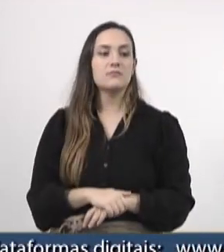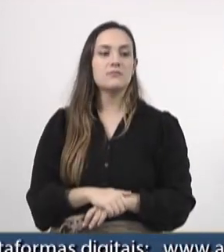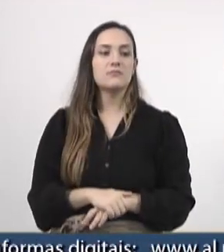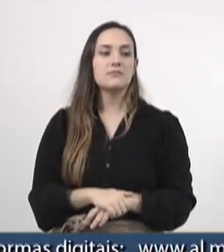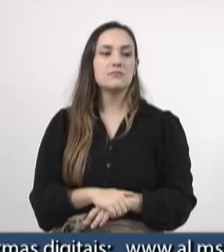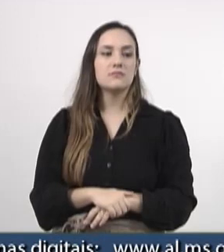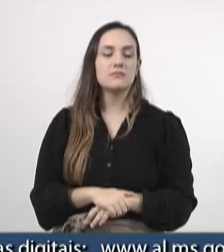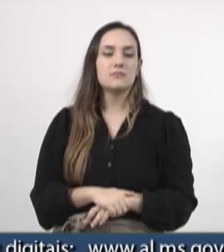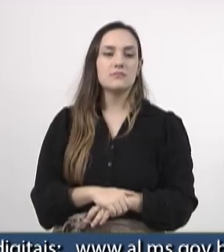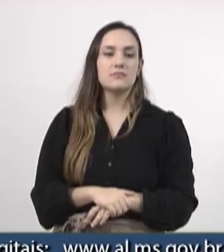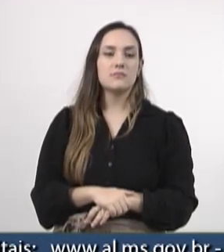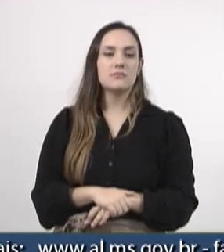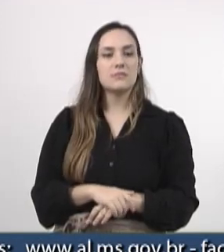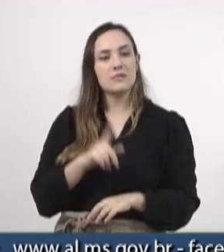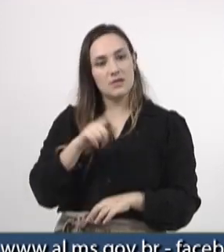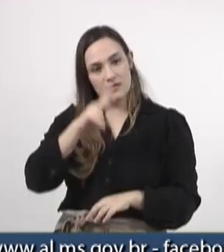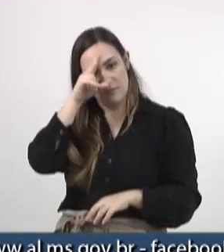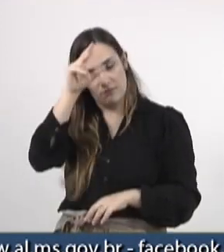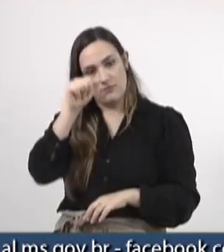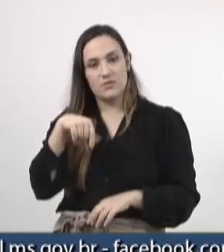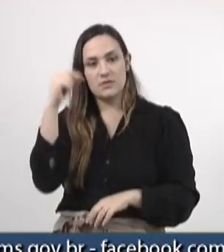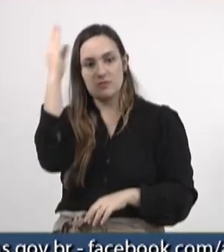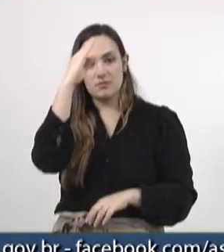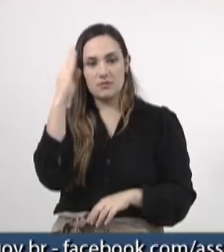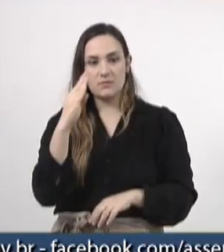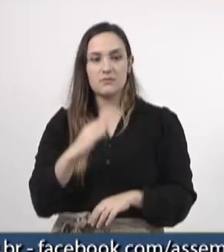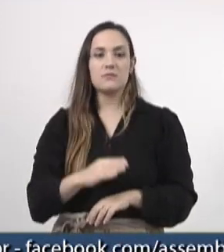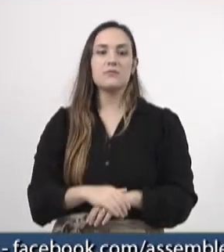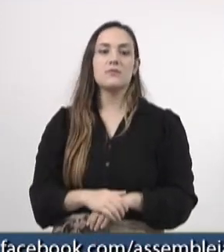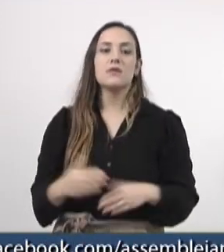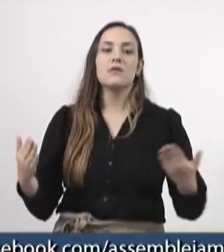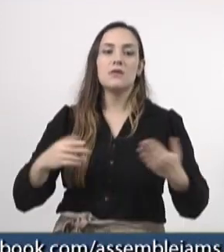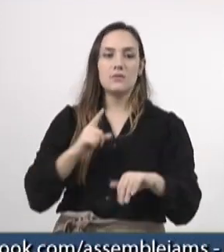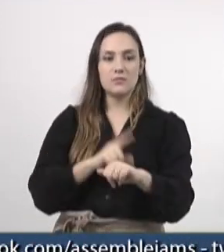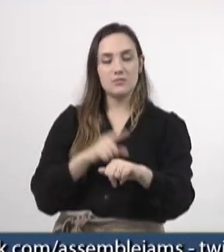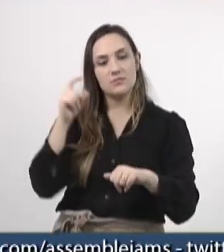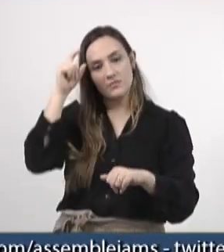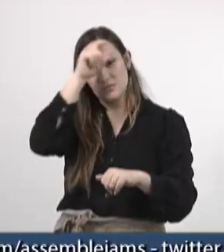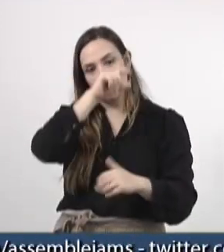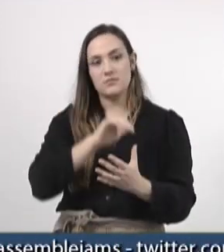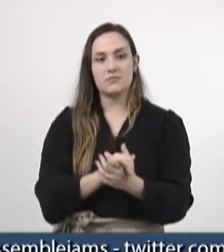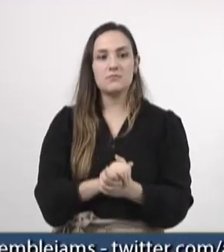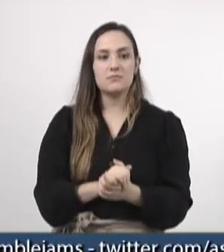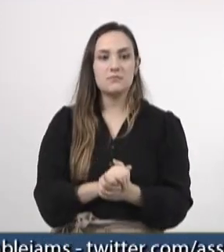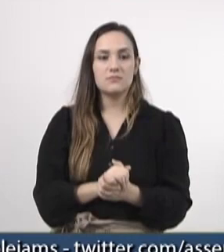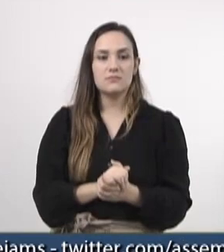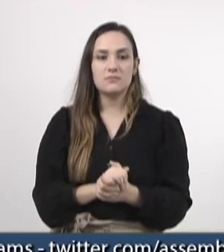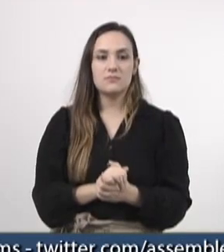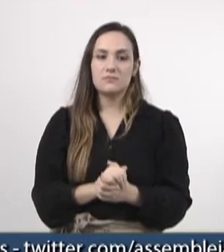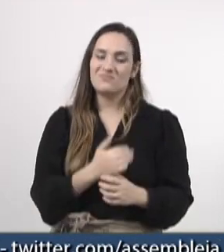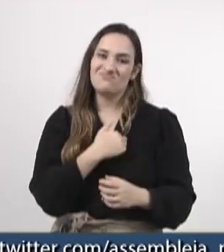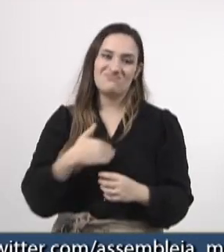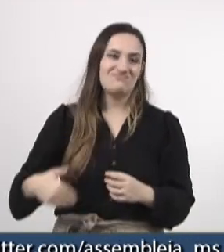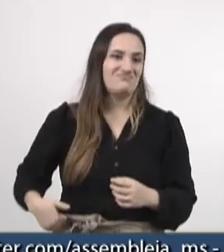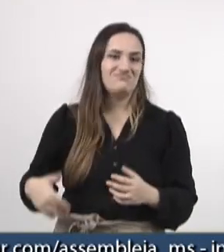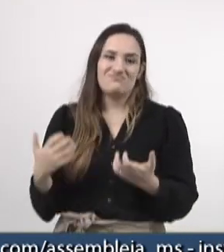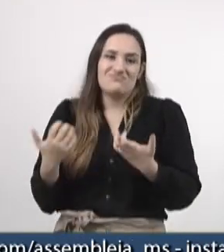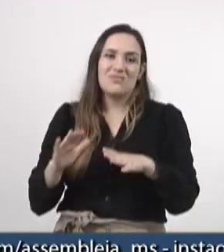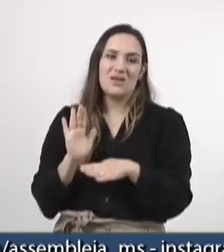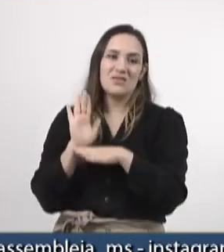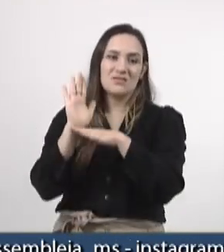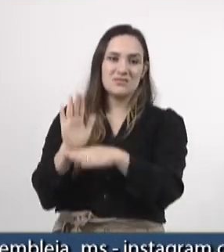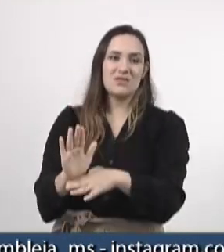força econômica do Brasil e que nos faz, nesse momento difícil, de um governo que nem tanto faz tanto